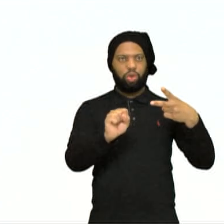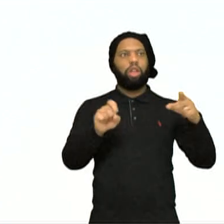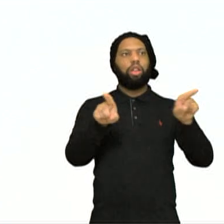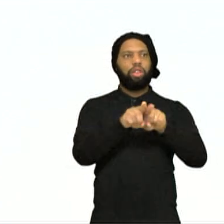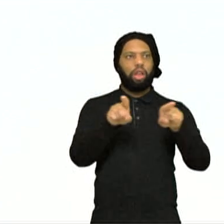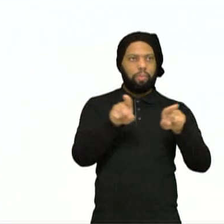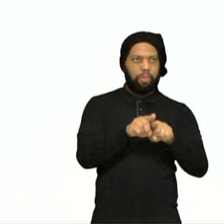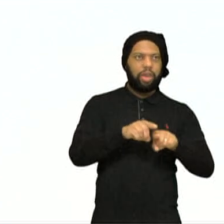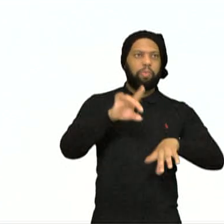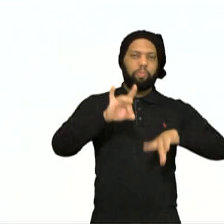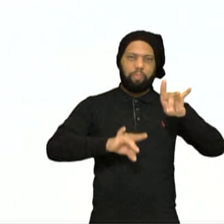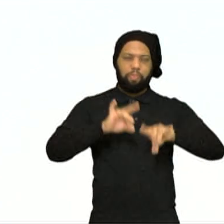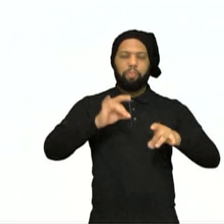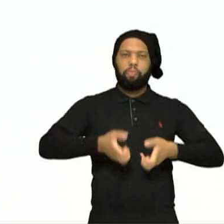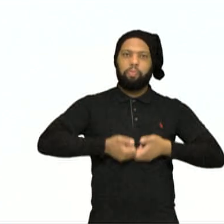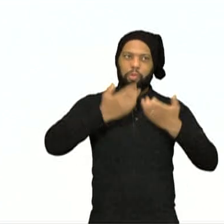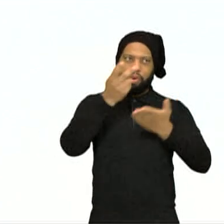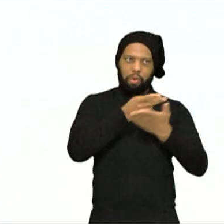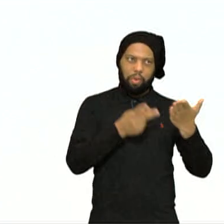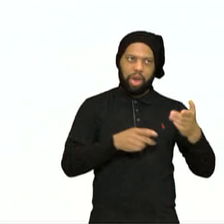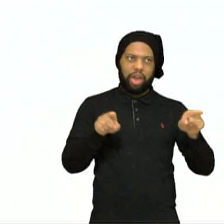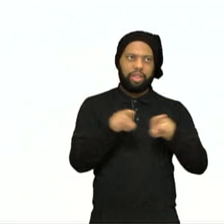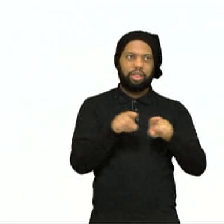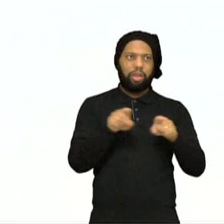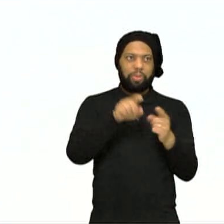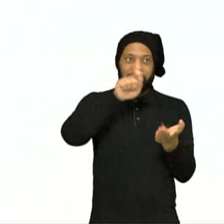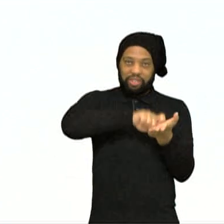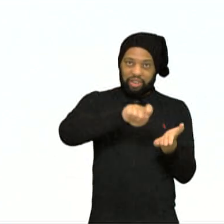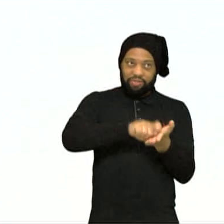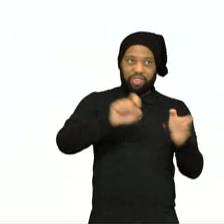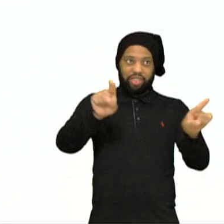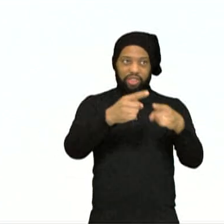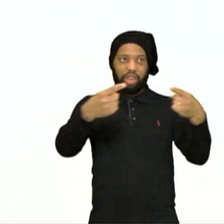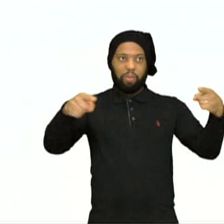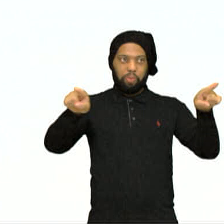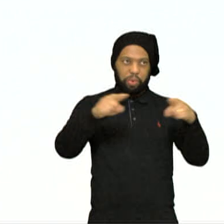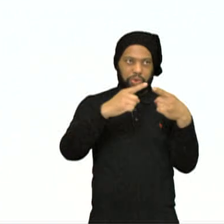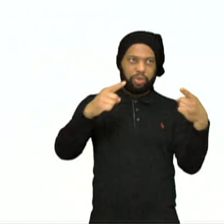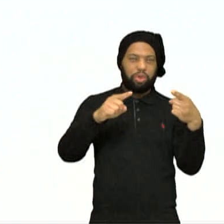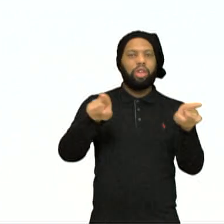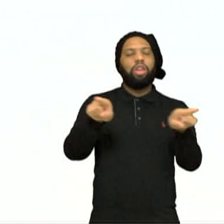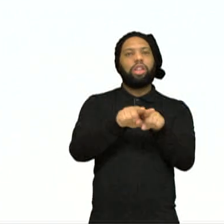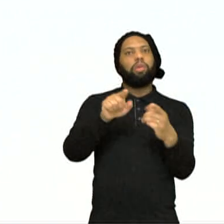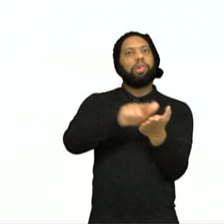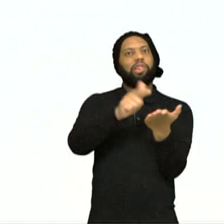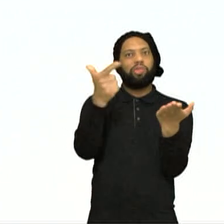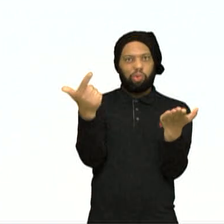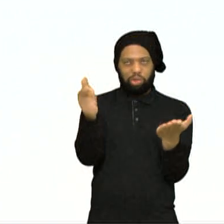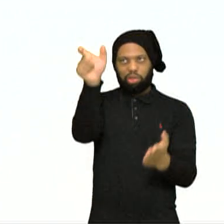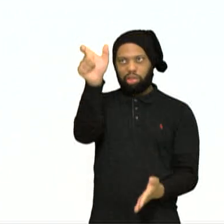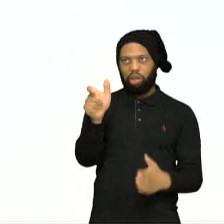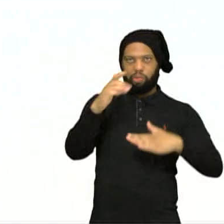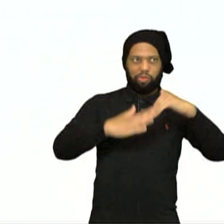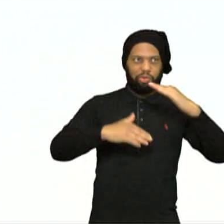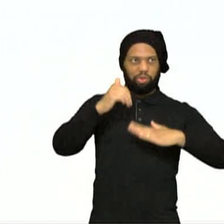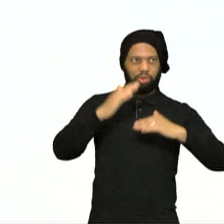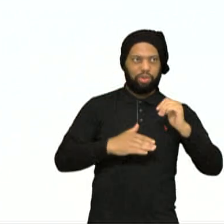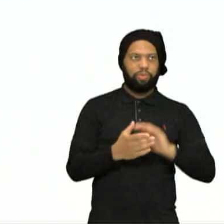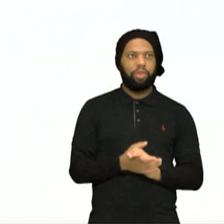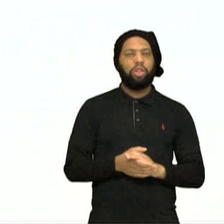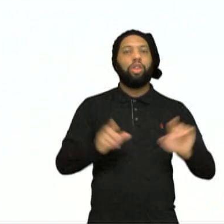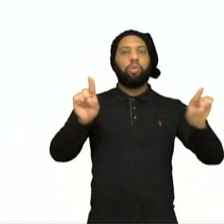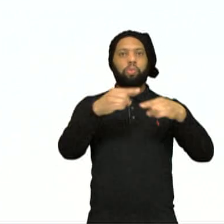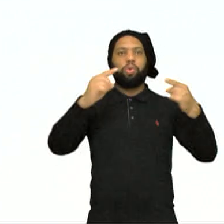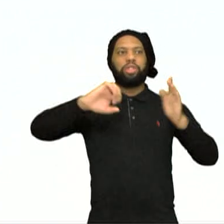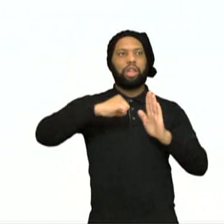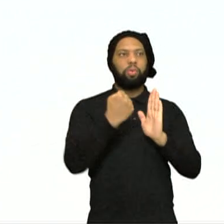dramaturgo, jornalista também, né? Uma pessoa cheia de arte na vida, cheia de potencialidades. E a música que marcou o